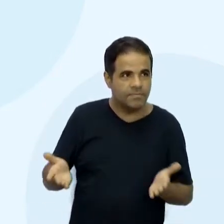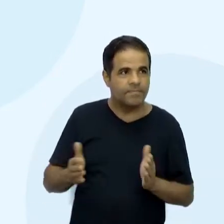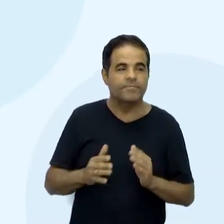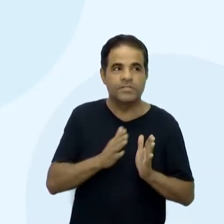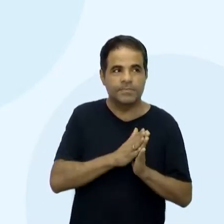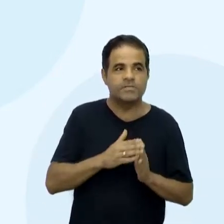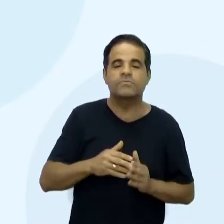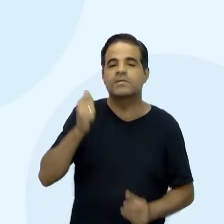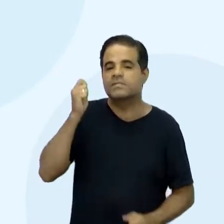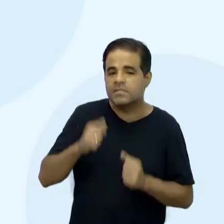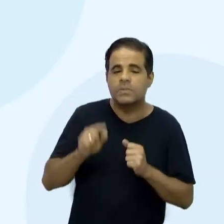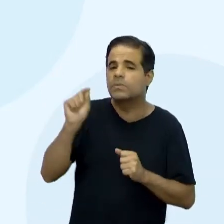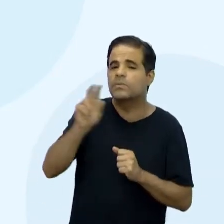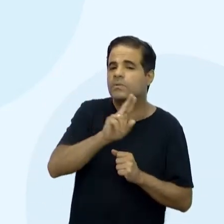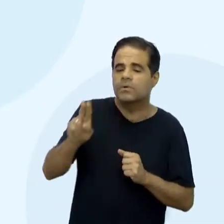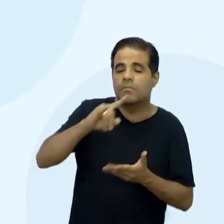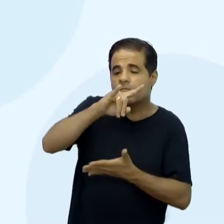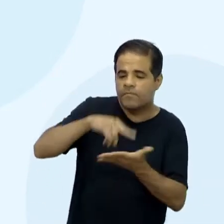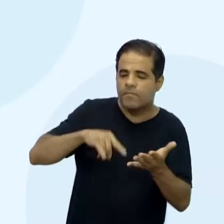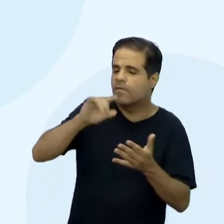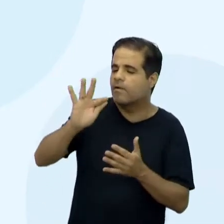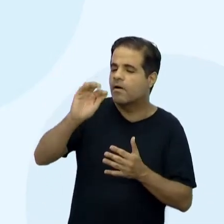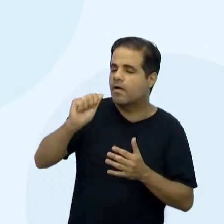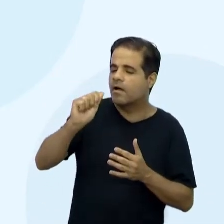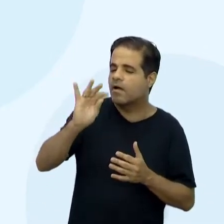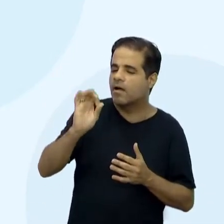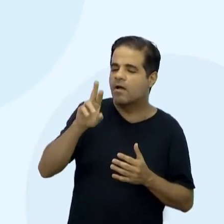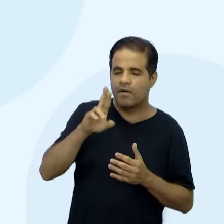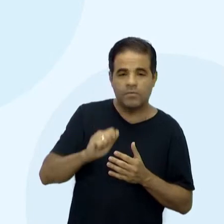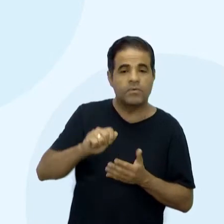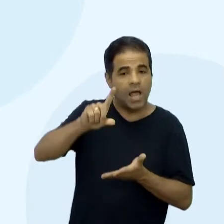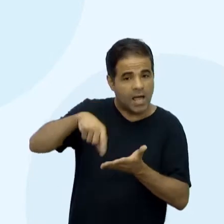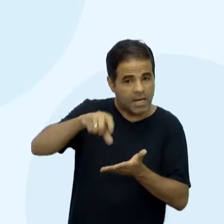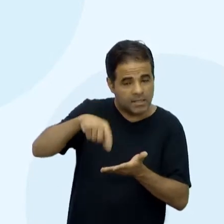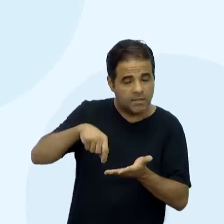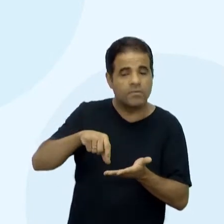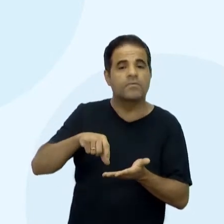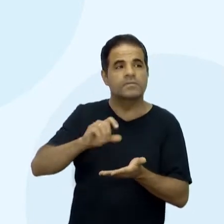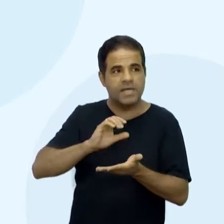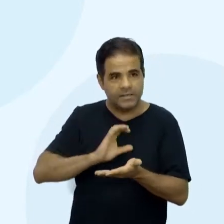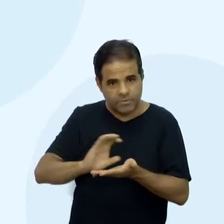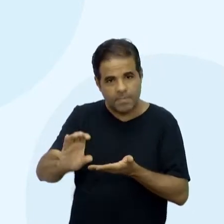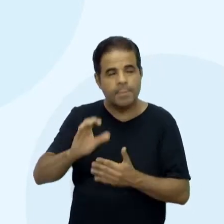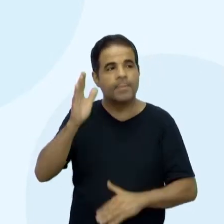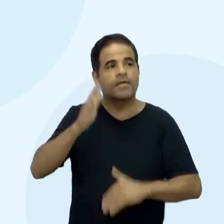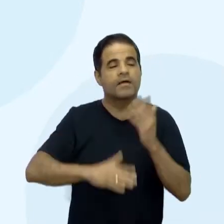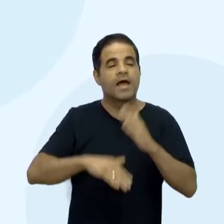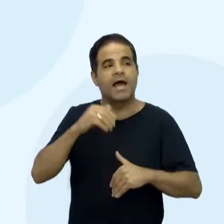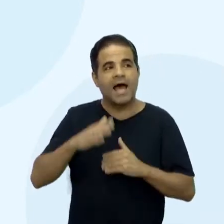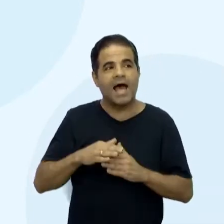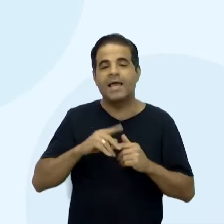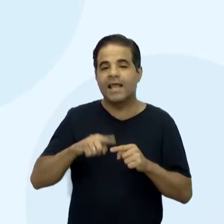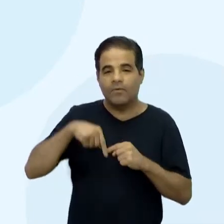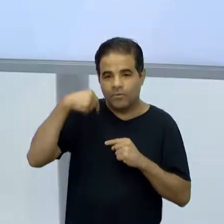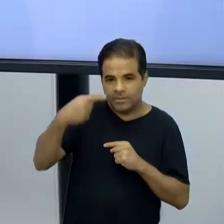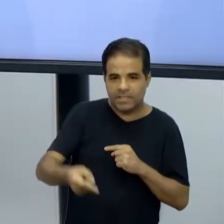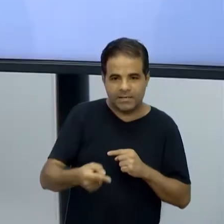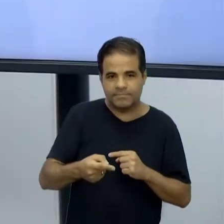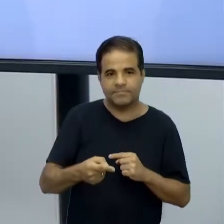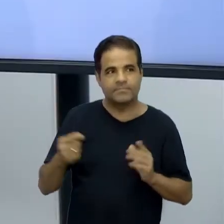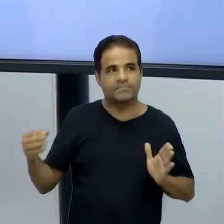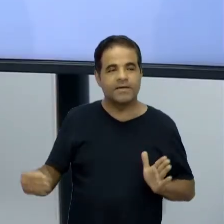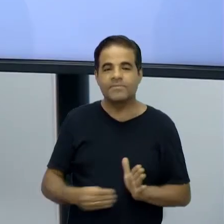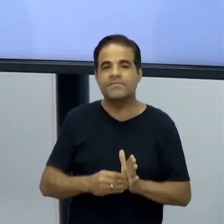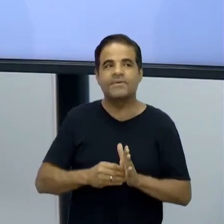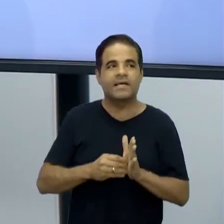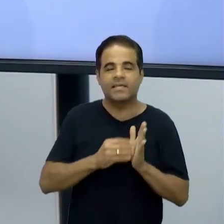fatura, nós chamamos aí de fatura, quando for um cartão de crédito. Nós aprendemos a fazer mapa mental do cartão de crédito, aprendemos a fazer